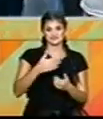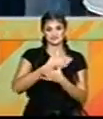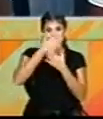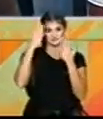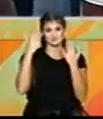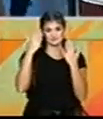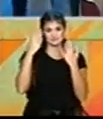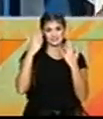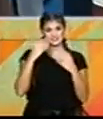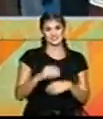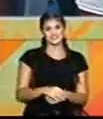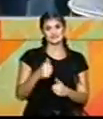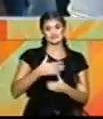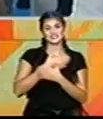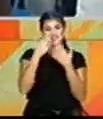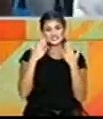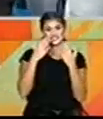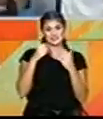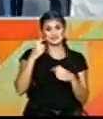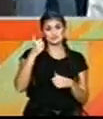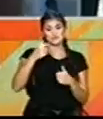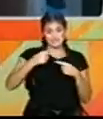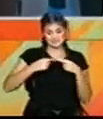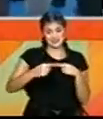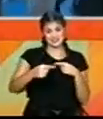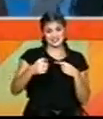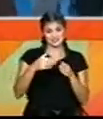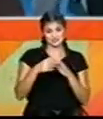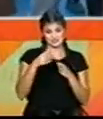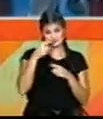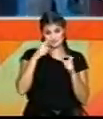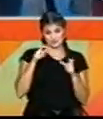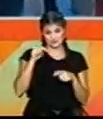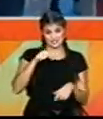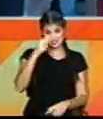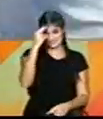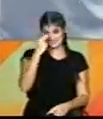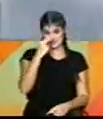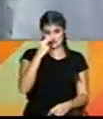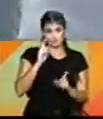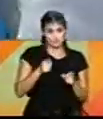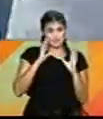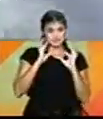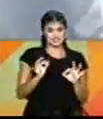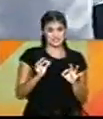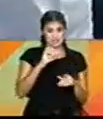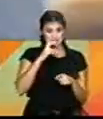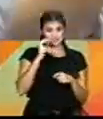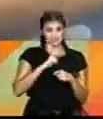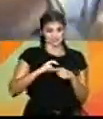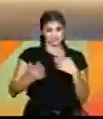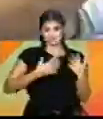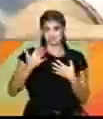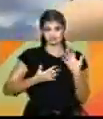Bom dia! Muito bom dia, boa semana a todos. E aqui em Guimarães, a semana começa assim, ó, cheia de energia, é